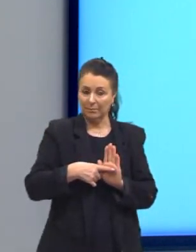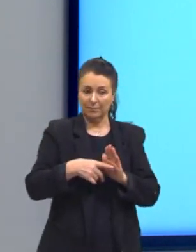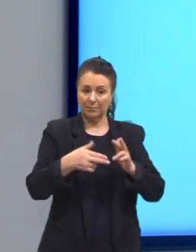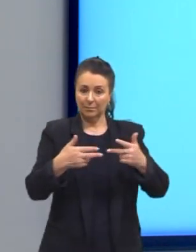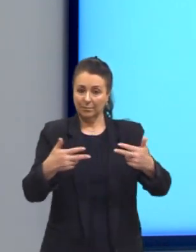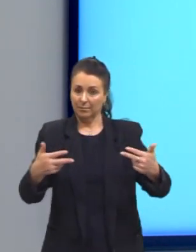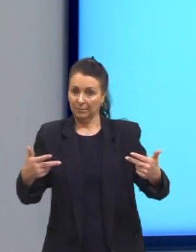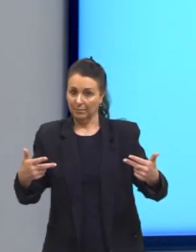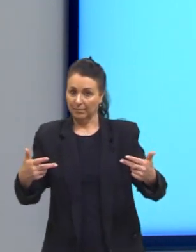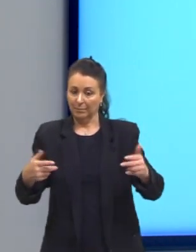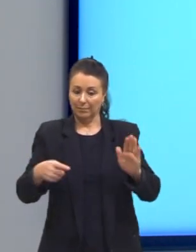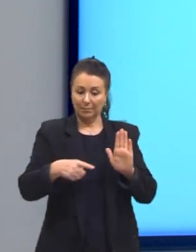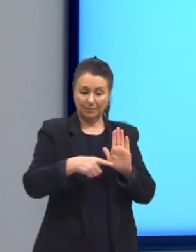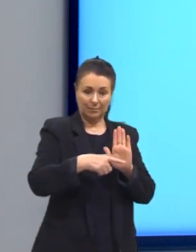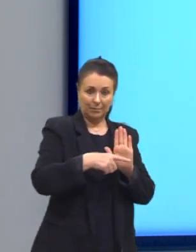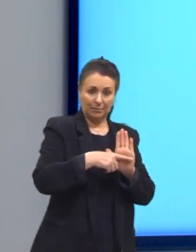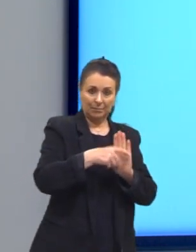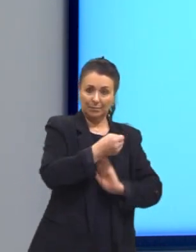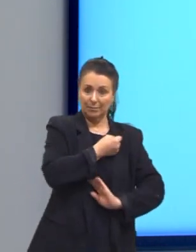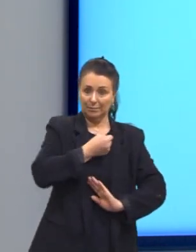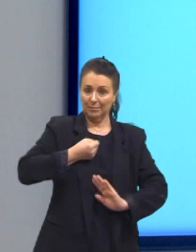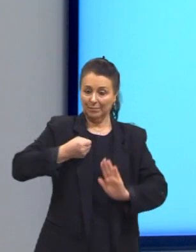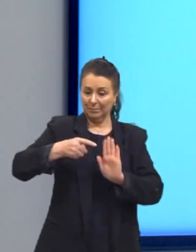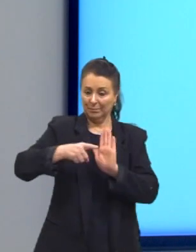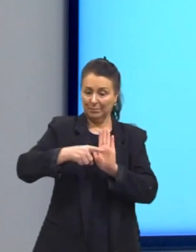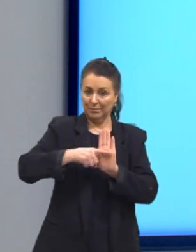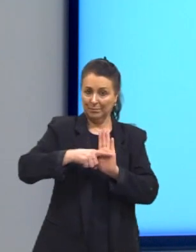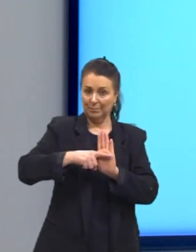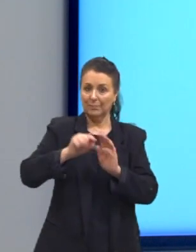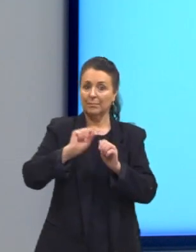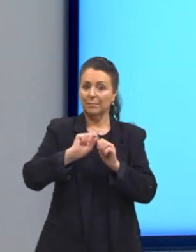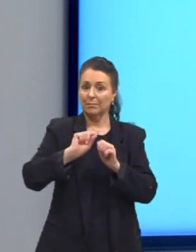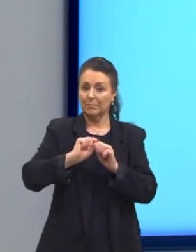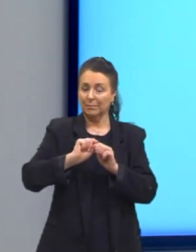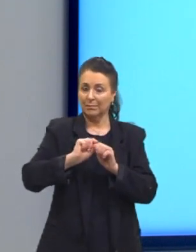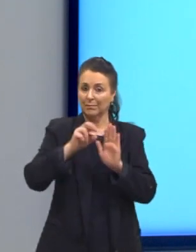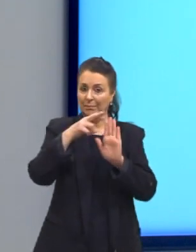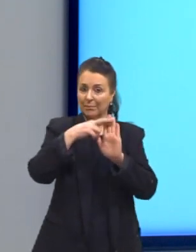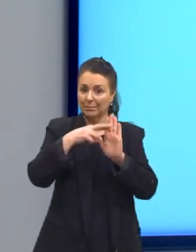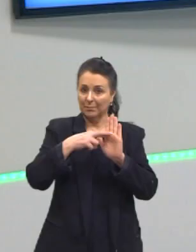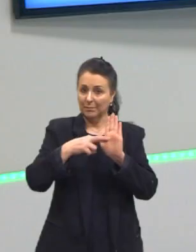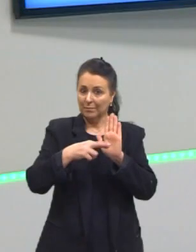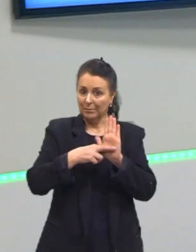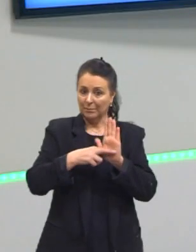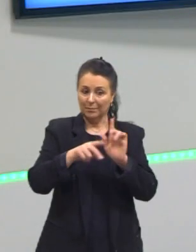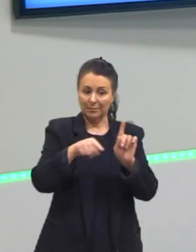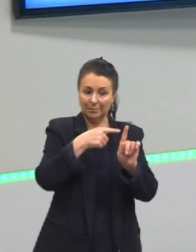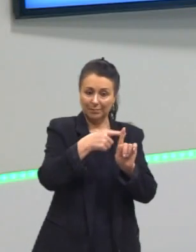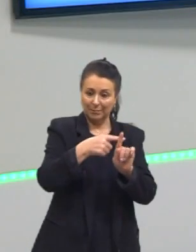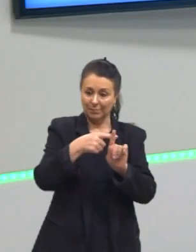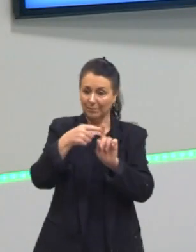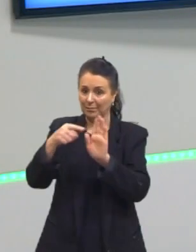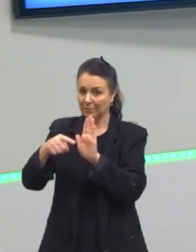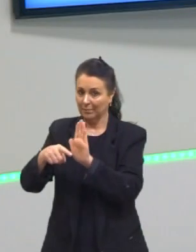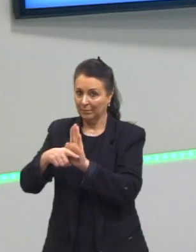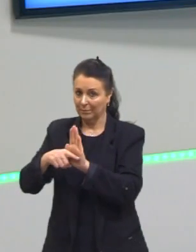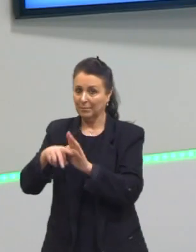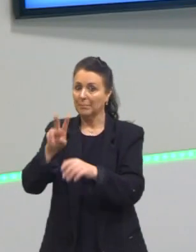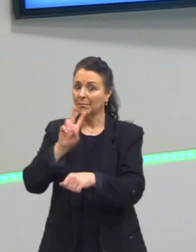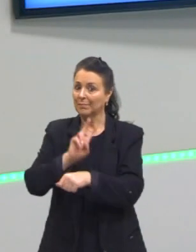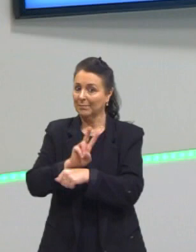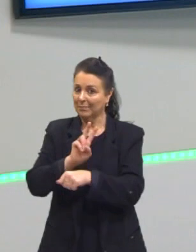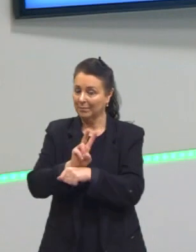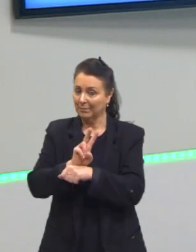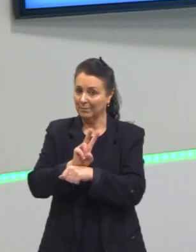elementos fosse negativa a gente teria que fazer aquela regrinha de sinais né então Cuidar sempre os sinais e